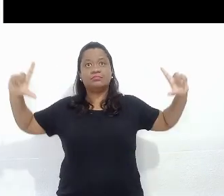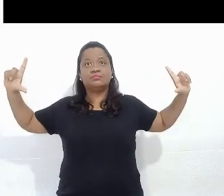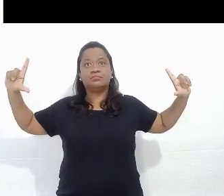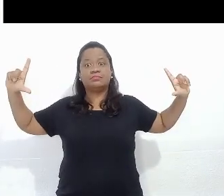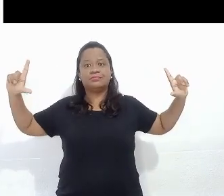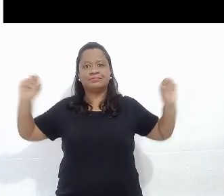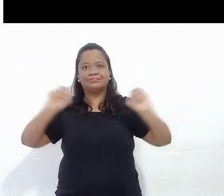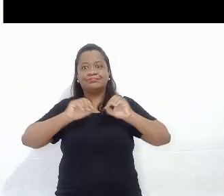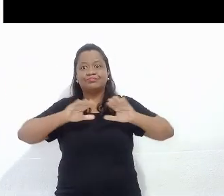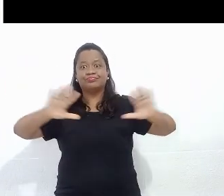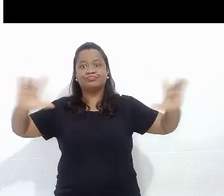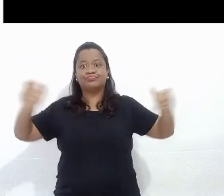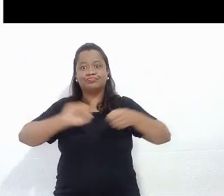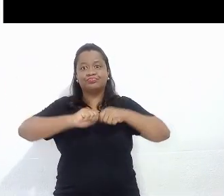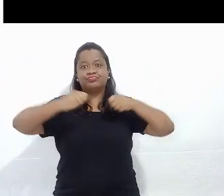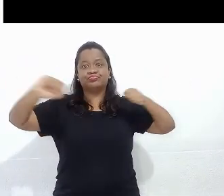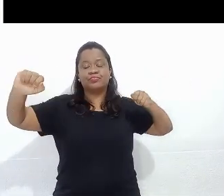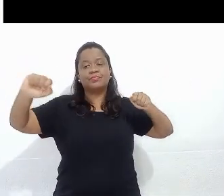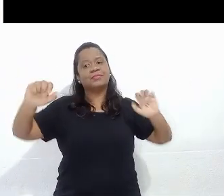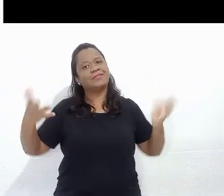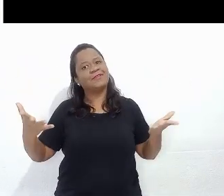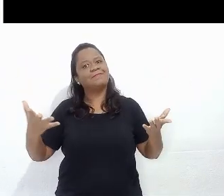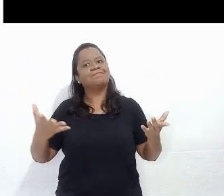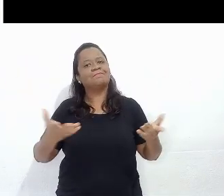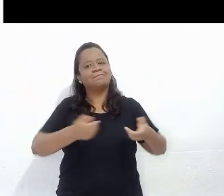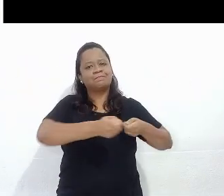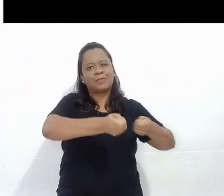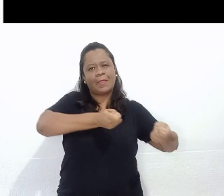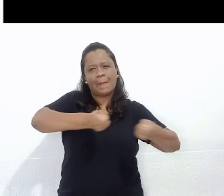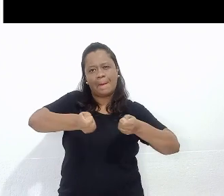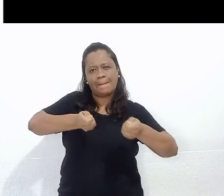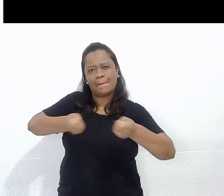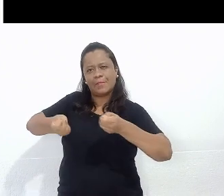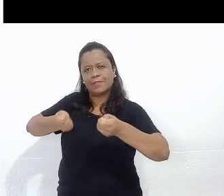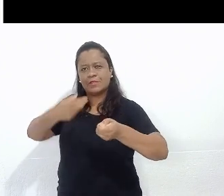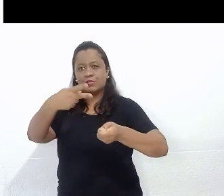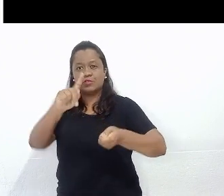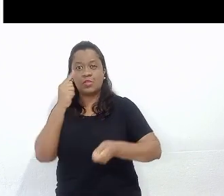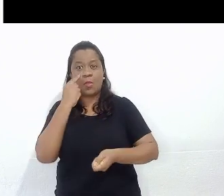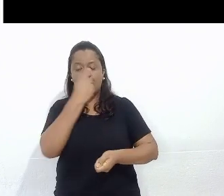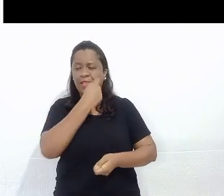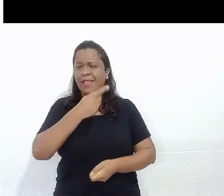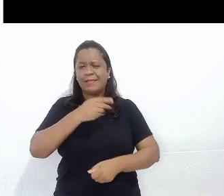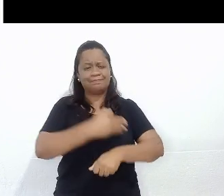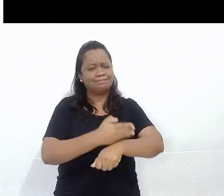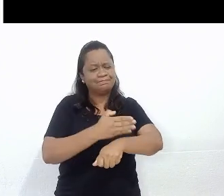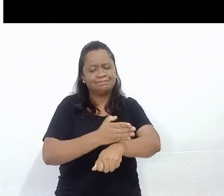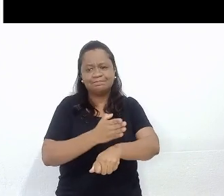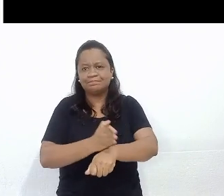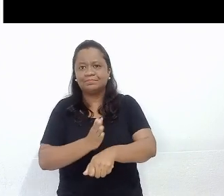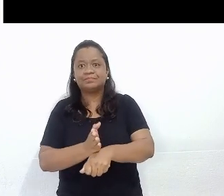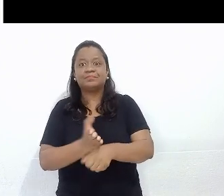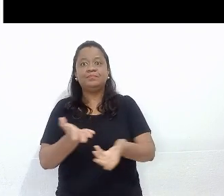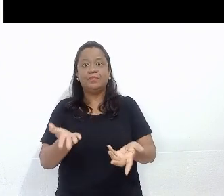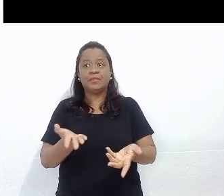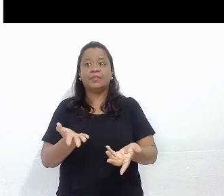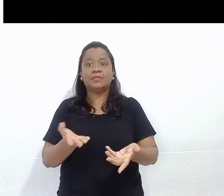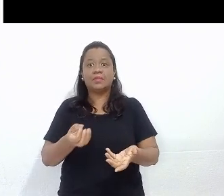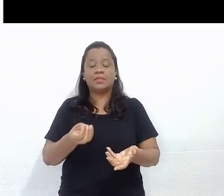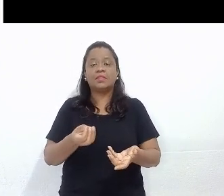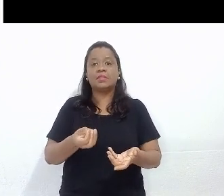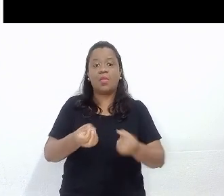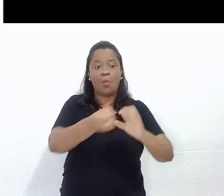olhar o tempo inteiro. Tá? Então a história é contada pelos elementos cinematográficos mesmo,